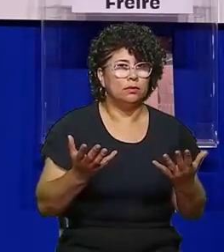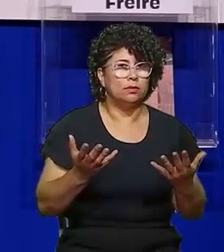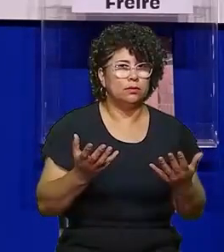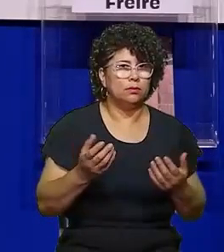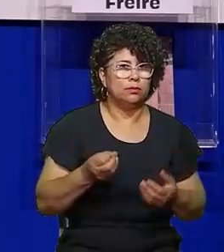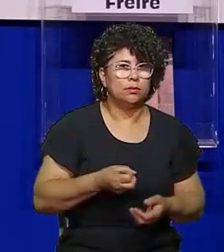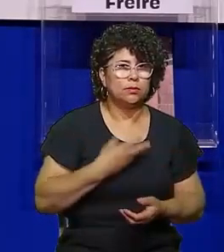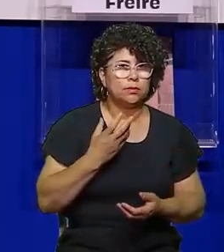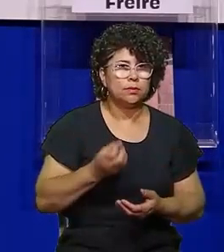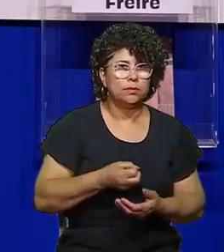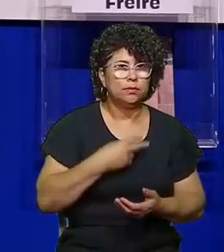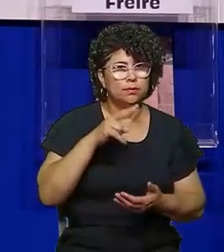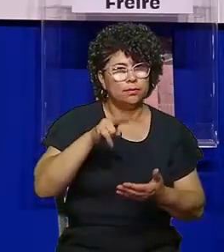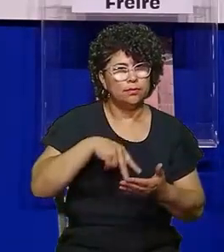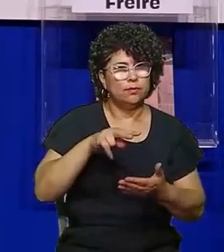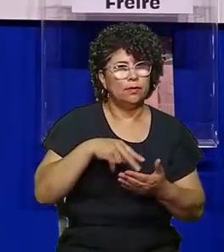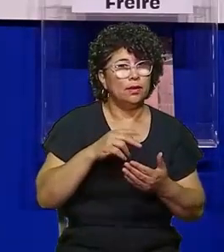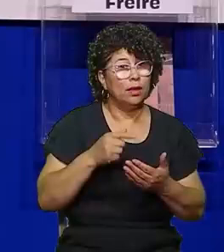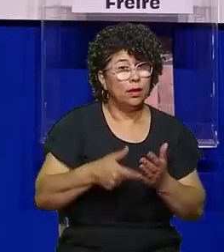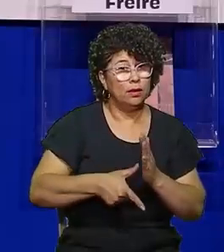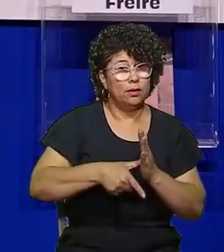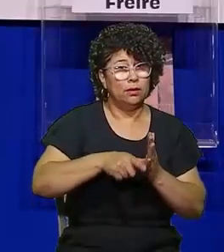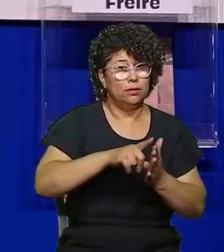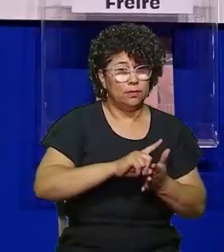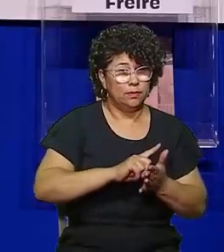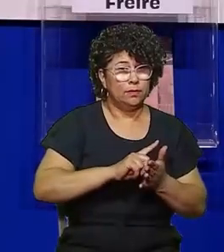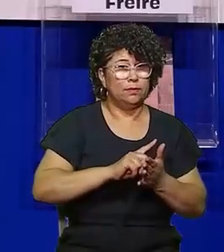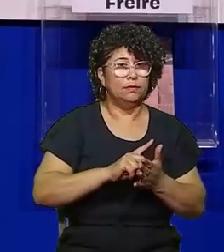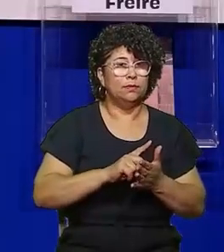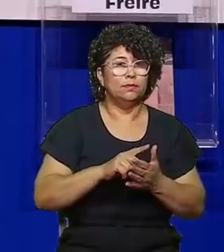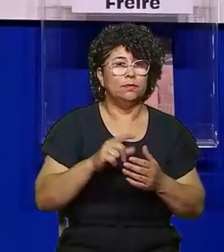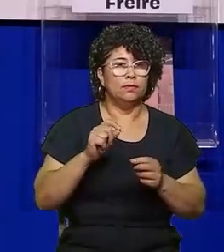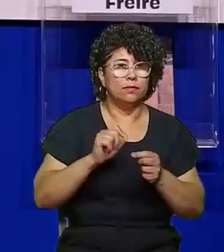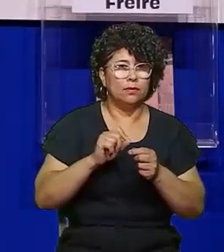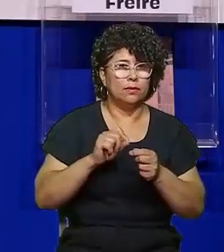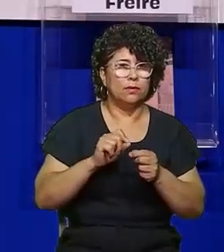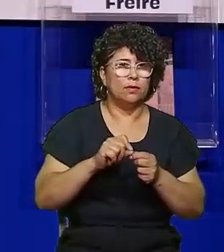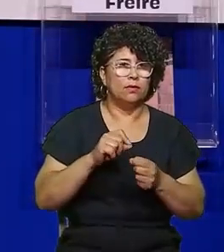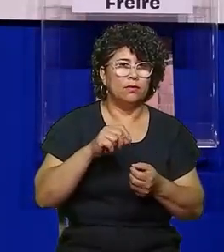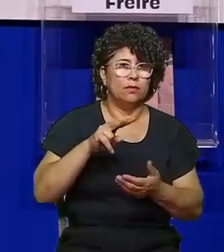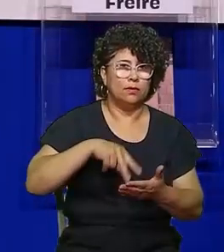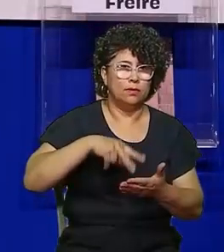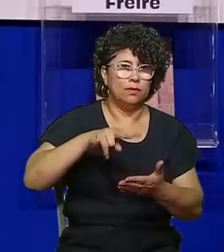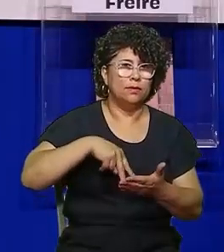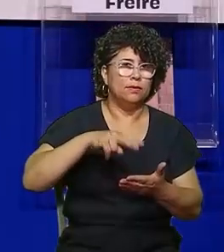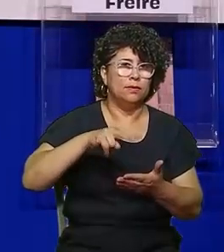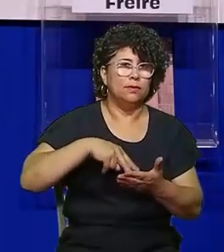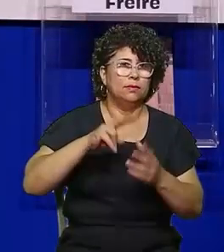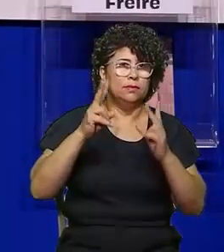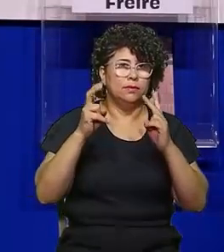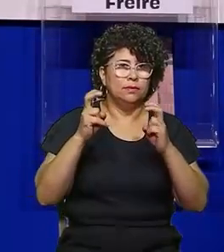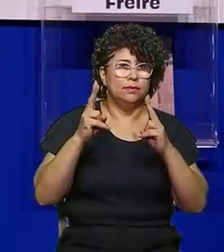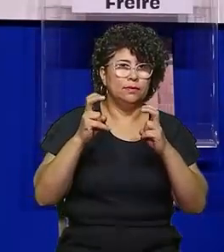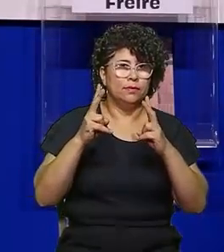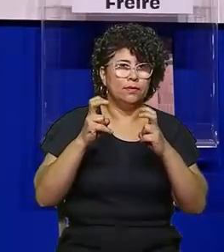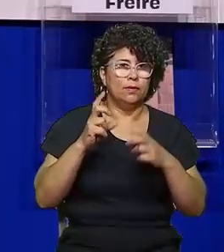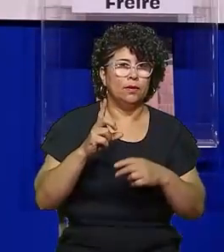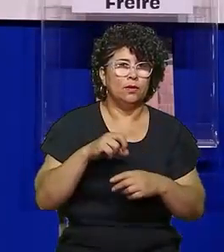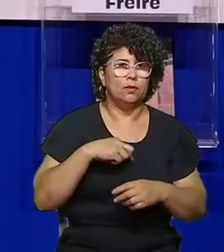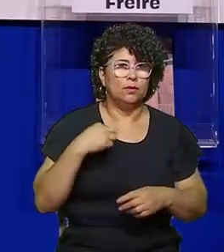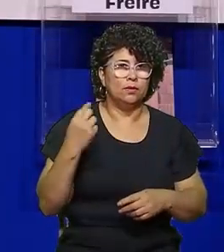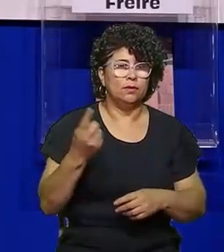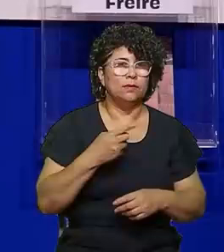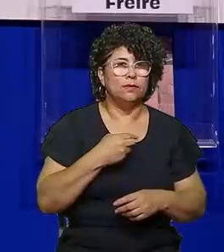Então, antes que alguém o faça, eu vou ler o poema Nosso Tempo. O título já diz